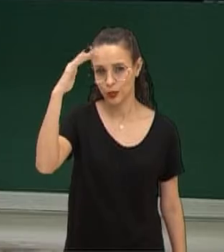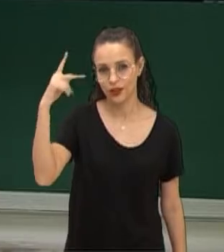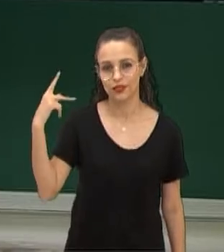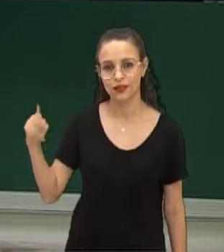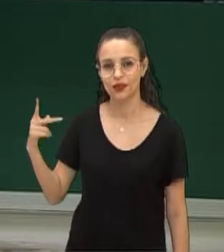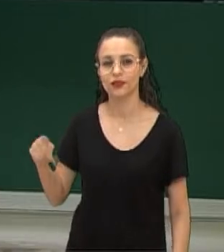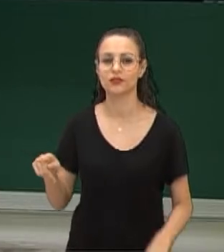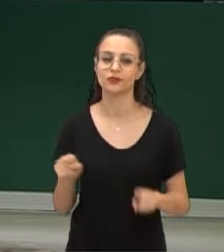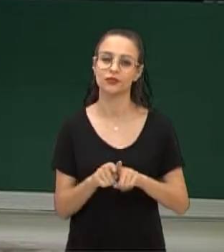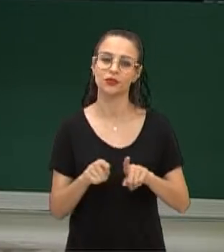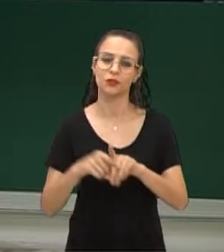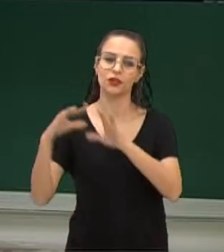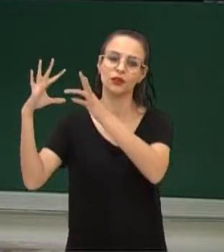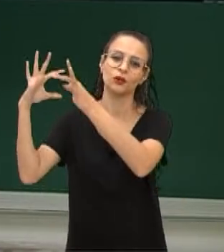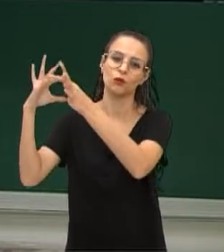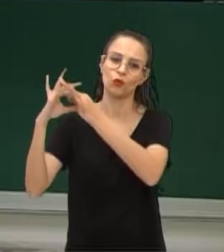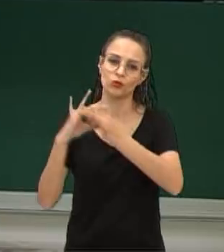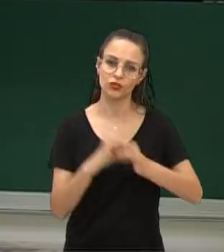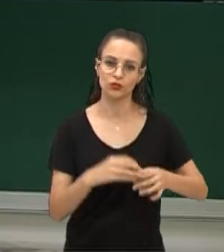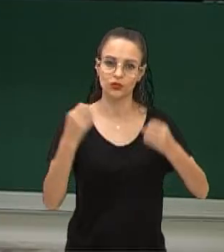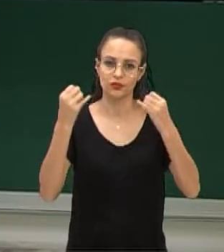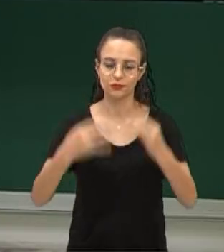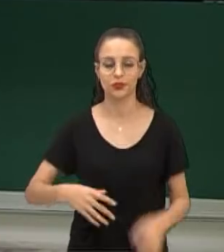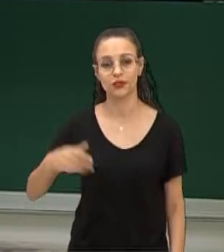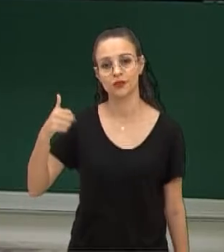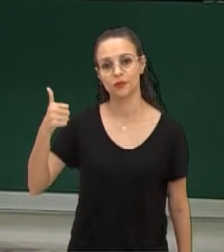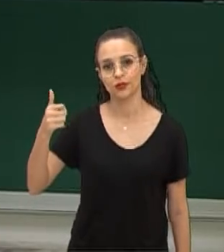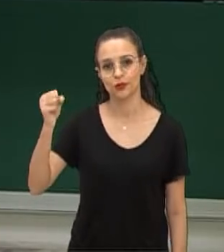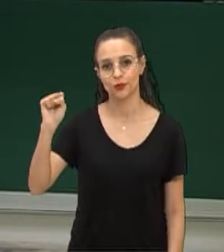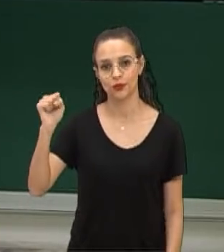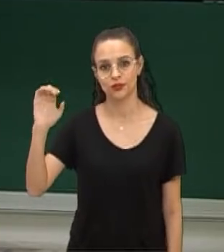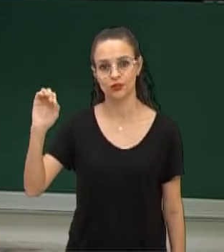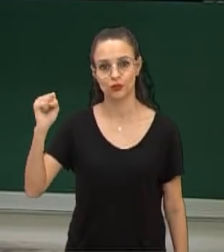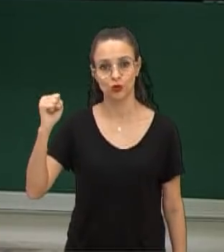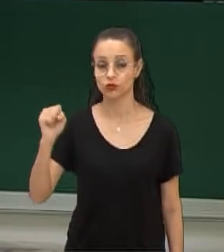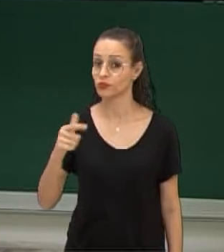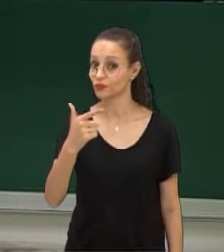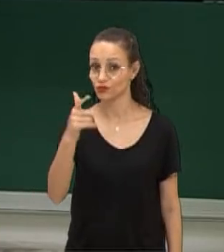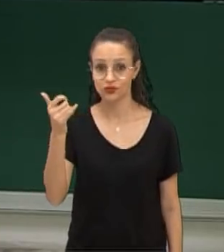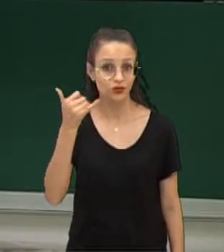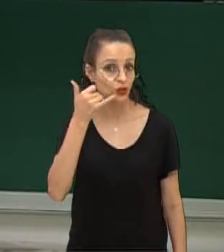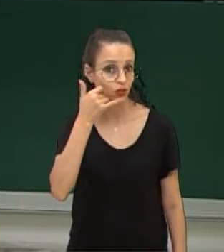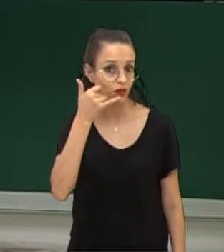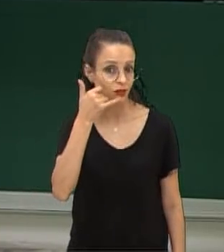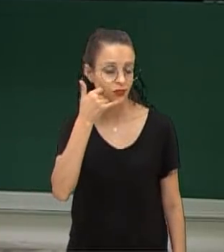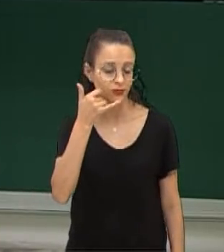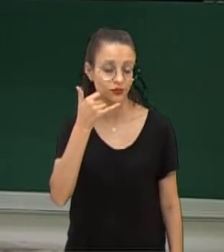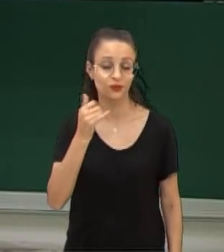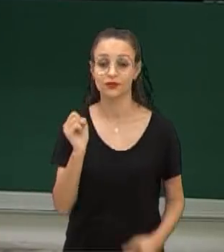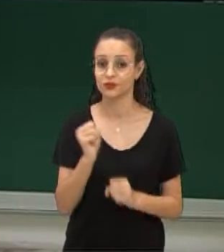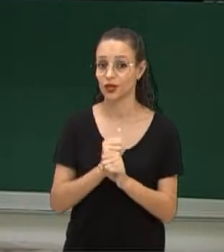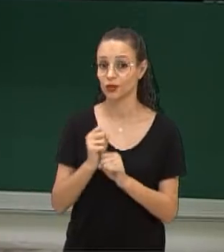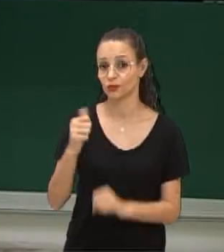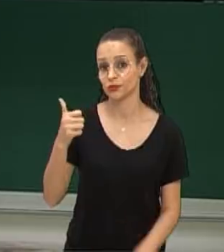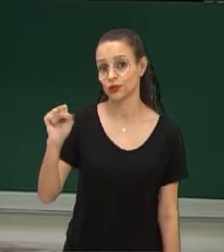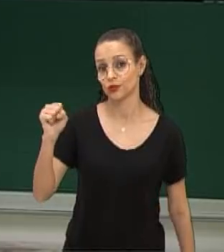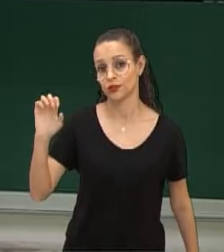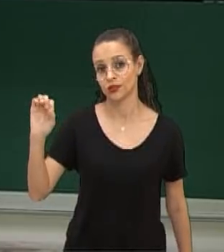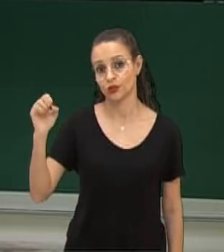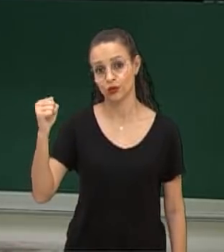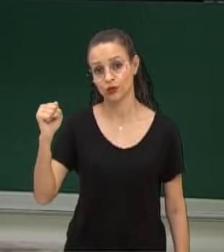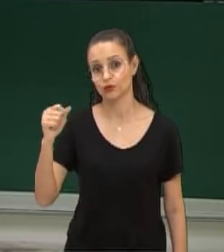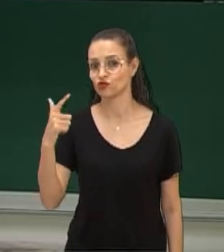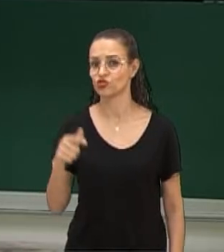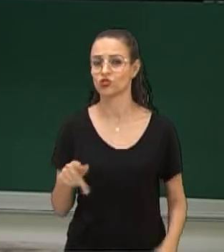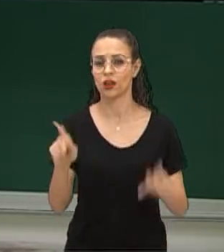até gostaria de contextualizar um pouquinho. Em 1808, gente, nós não tínhamos celular. Em 1808 nós não tínhamos computador, nós